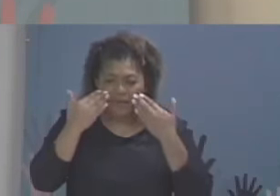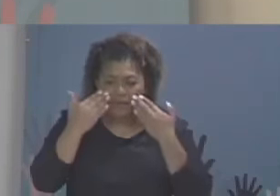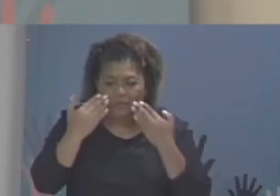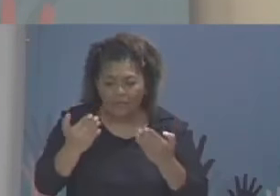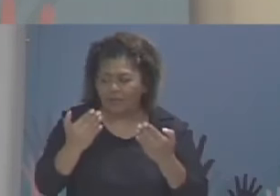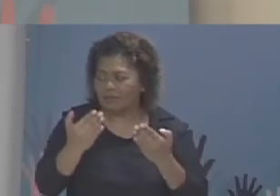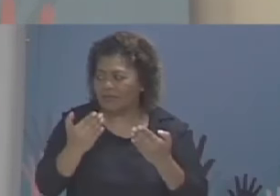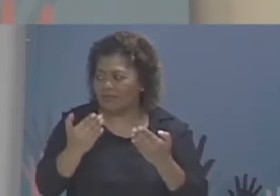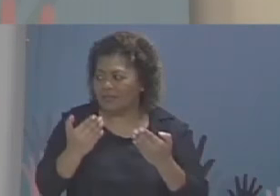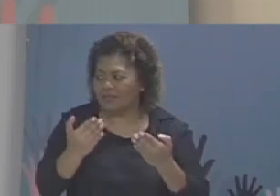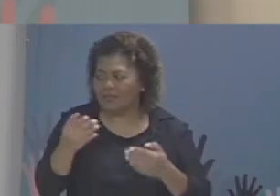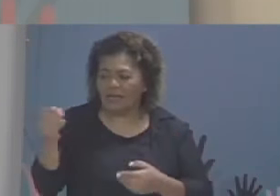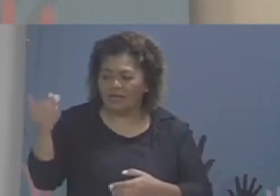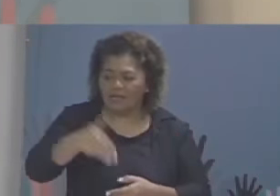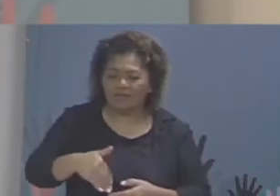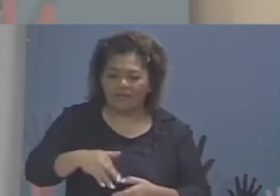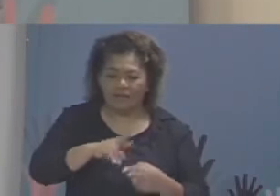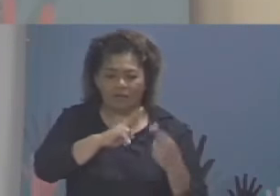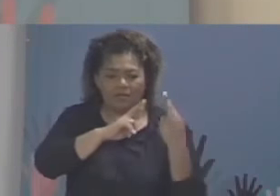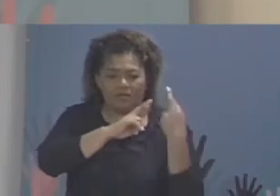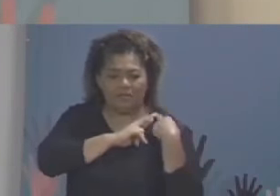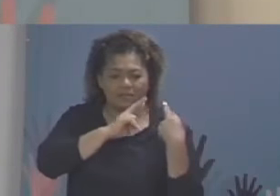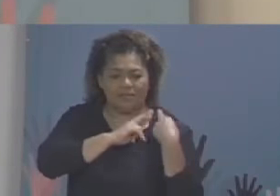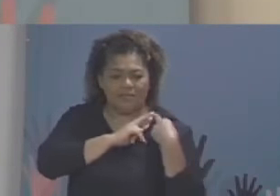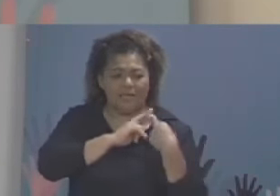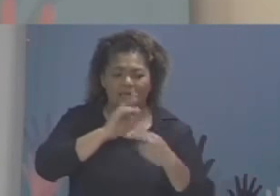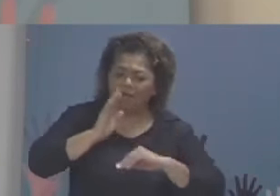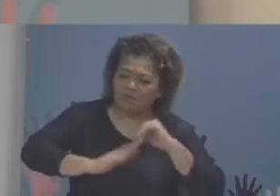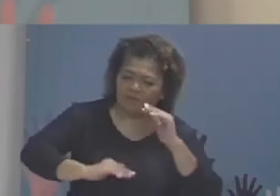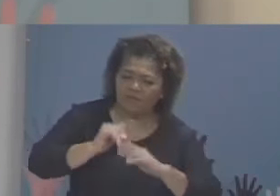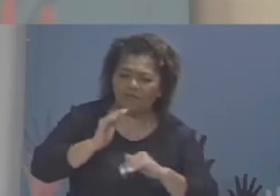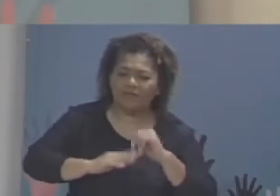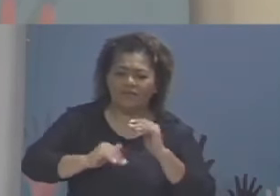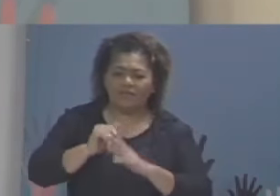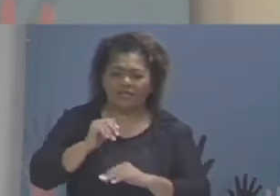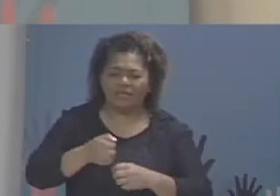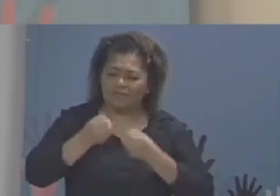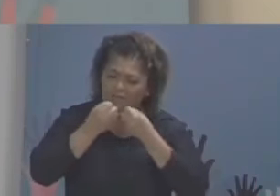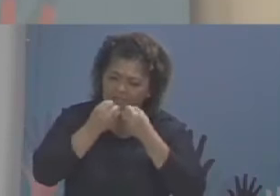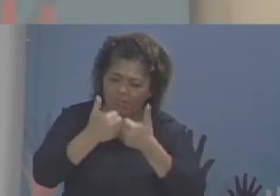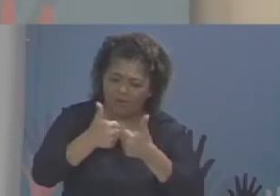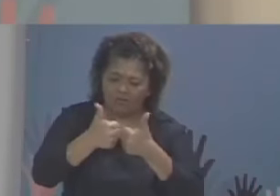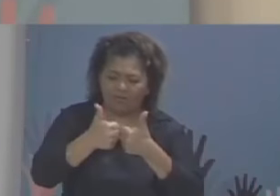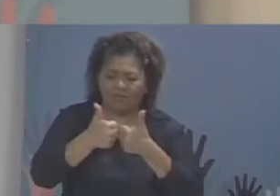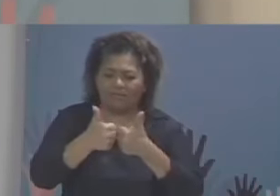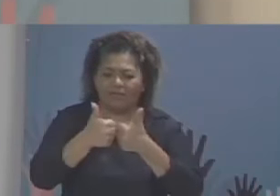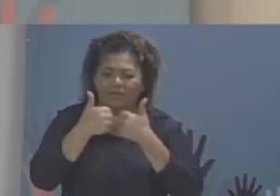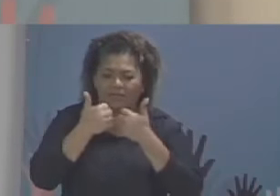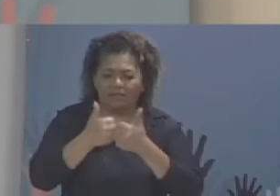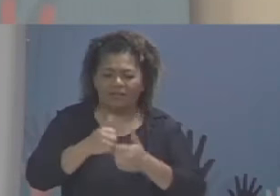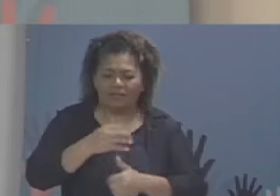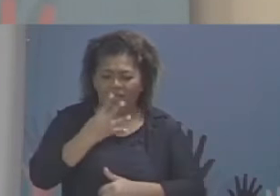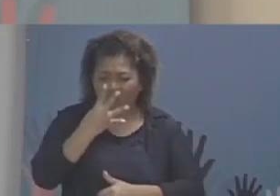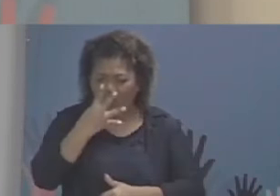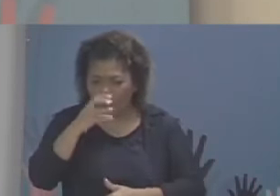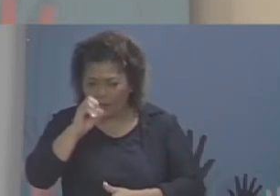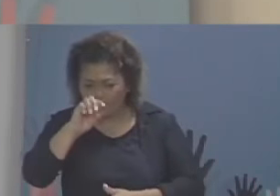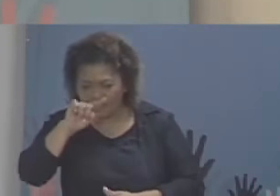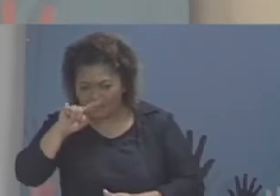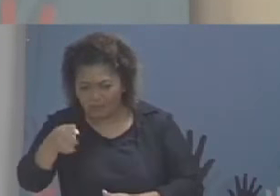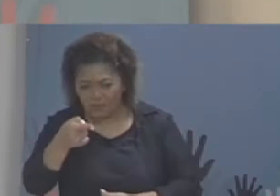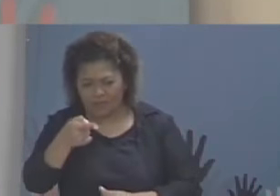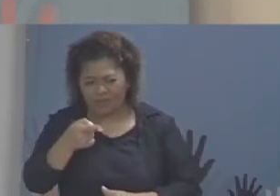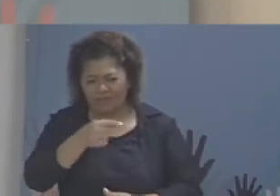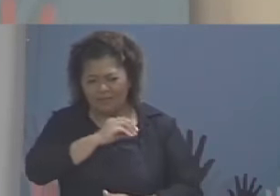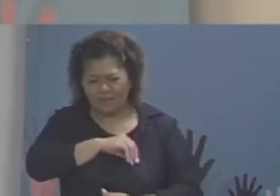Na verdade, a psicologia caminha cada vez mais para o exercício profissional de profissionais que vão beirar 400 mil pessoas que têm uma baixa